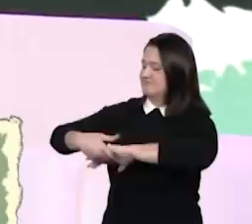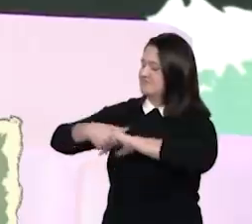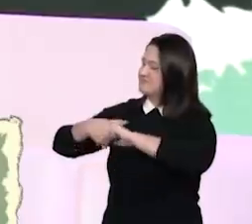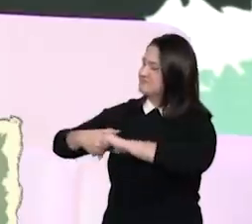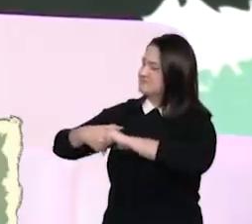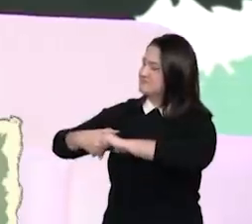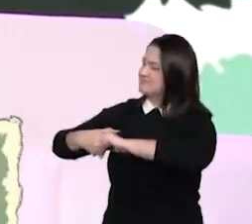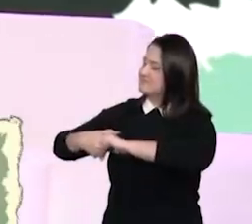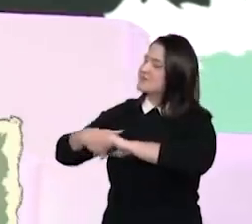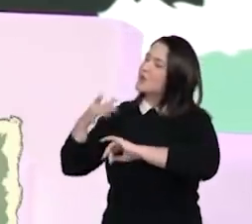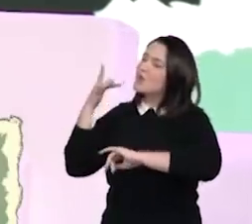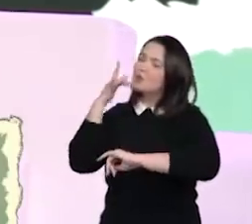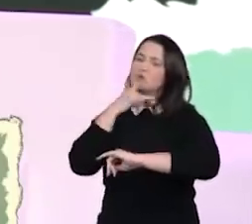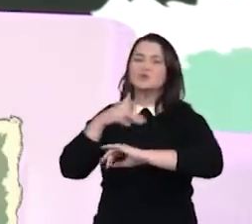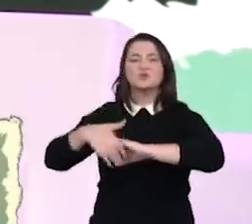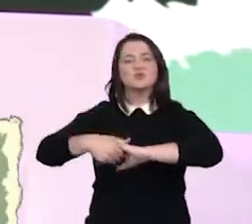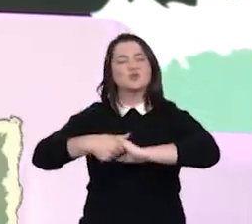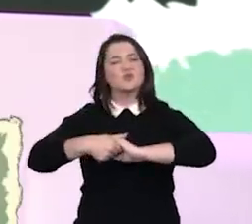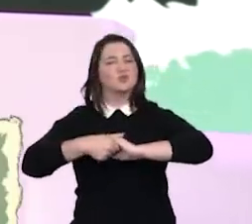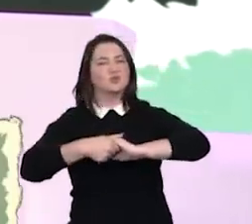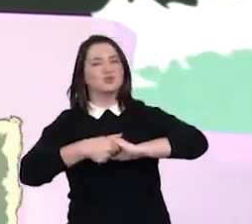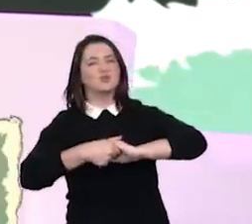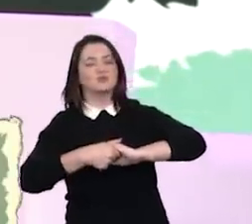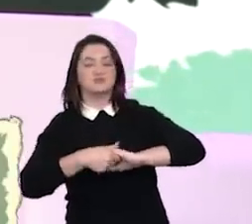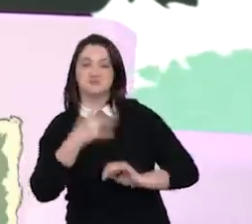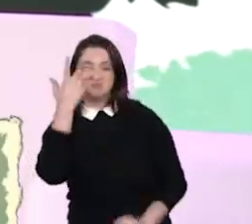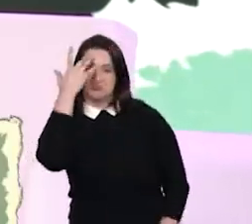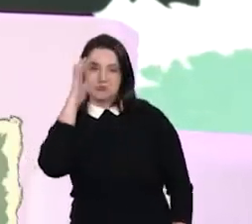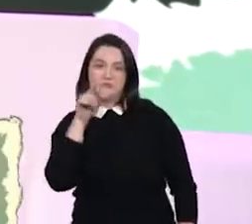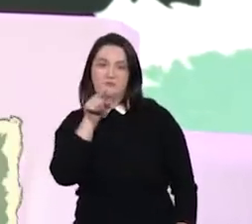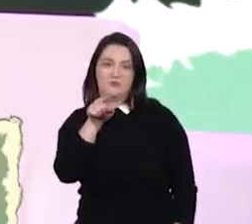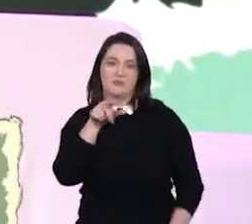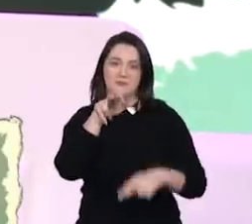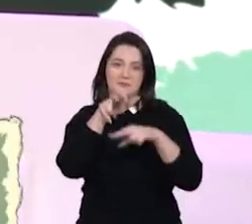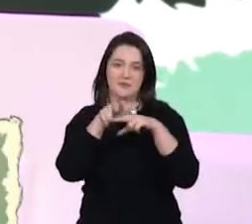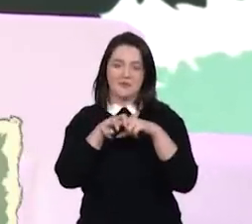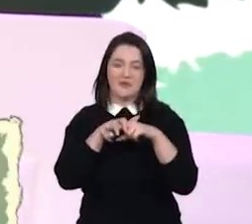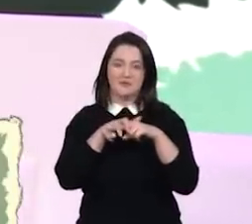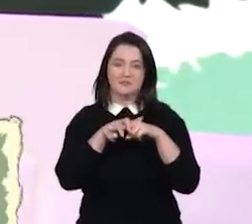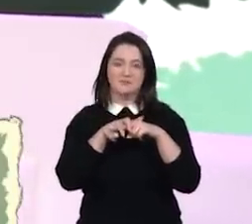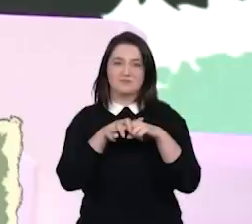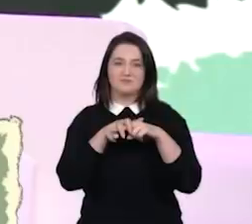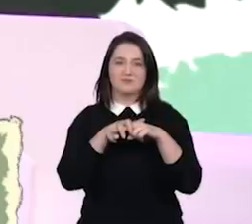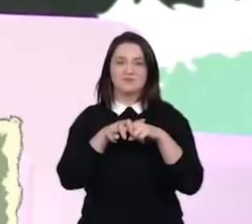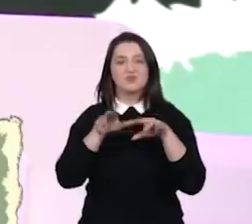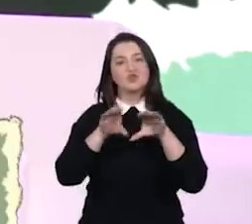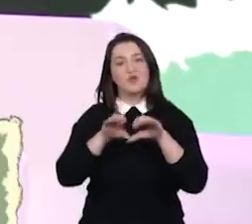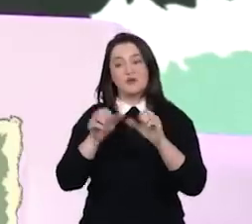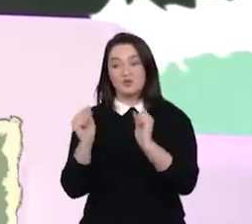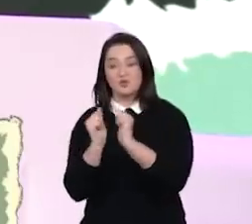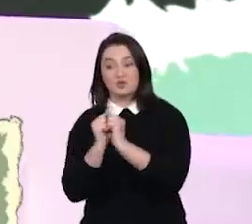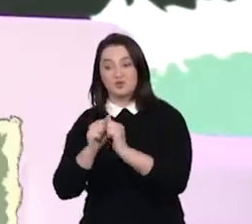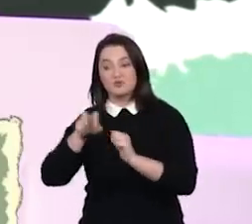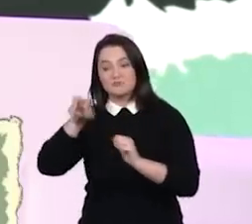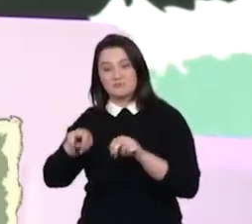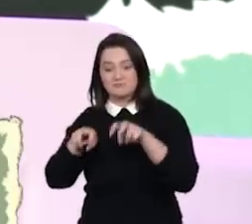outro. Eu não sei se você neste momento está sentada aí, ó, no sofá junto com o seu